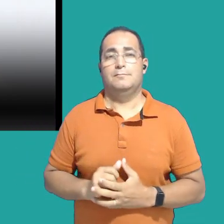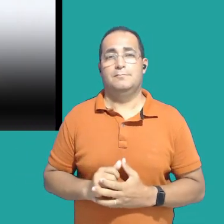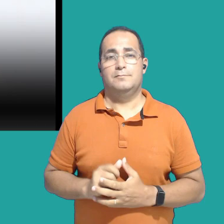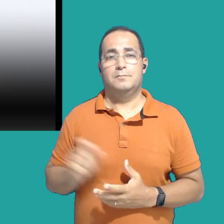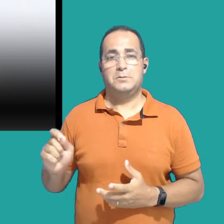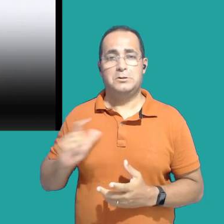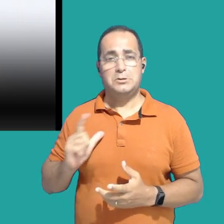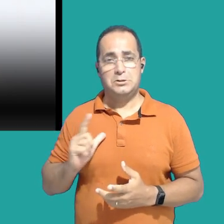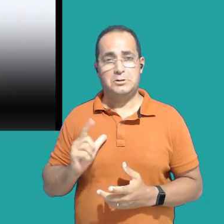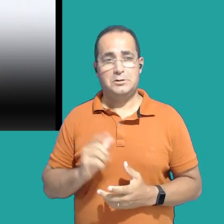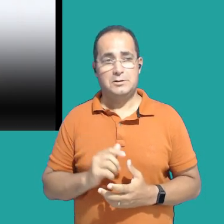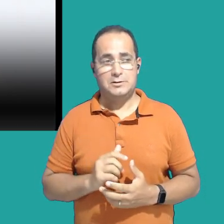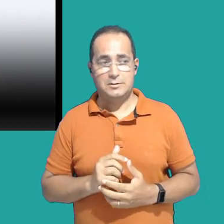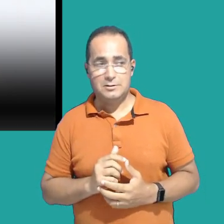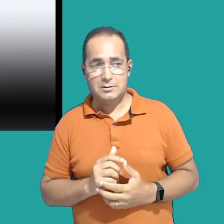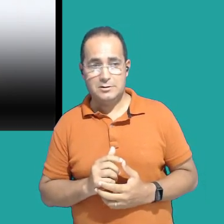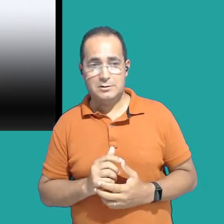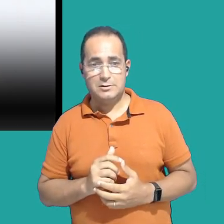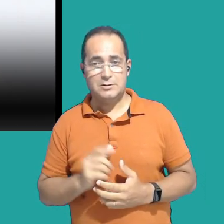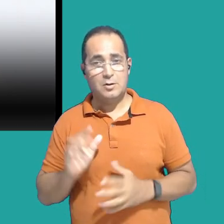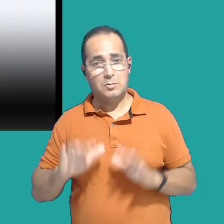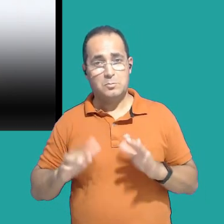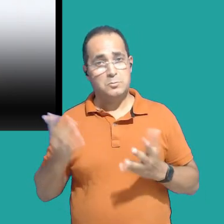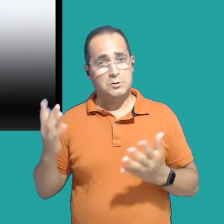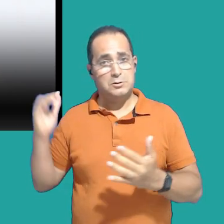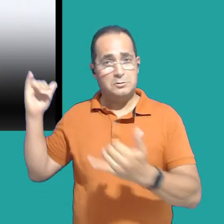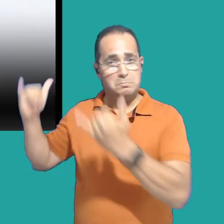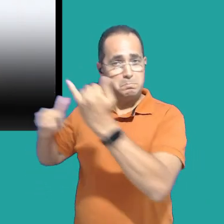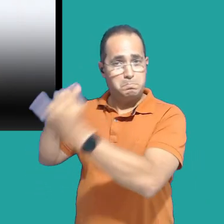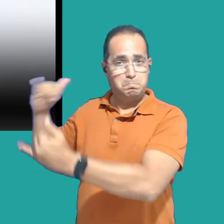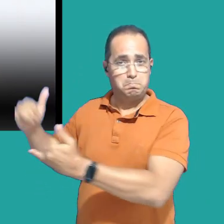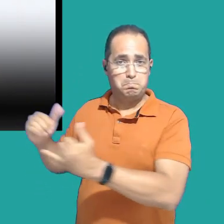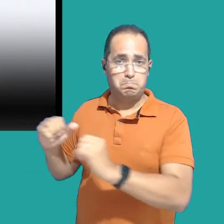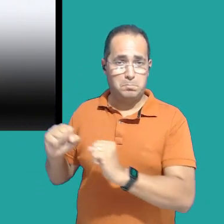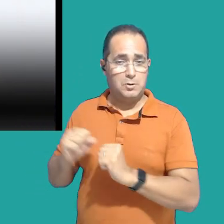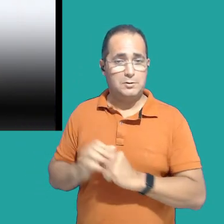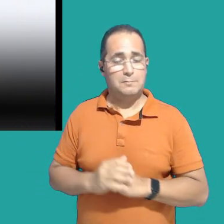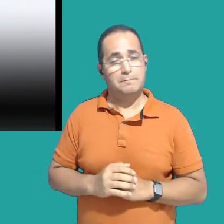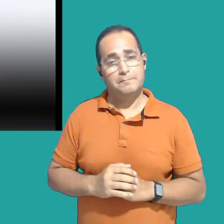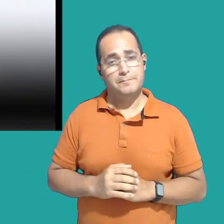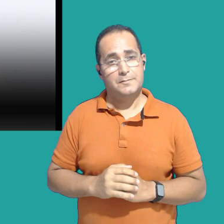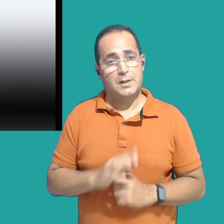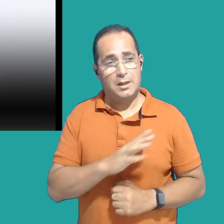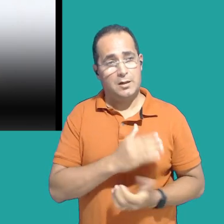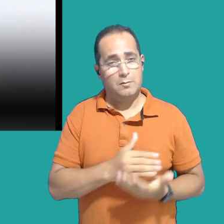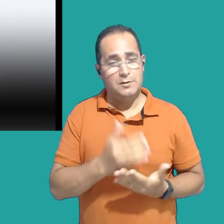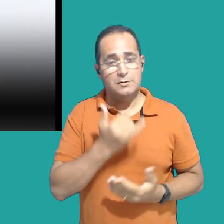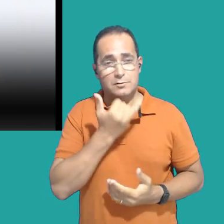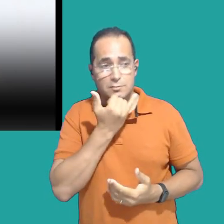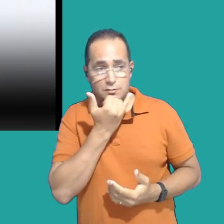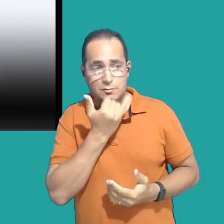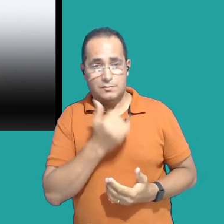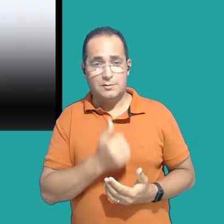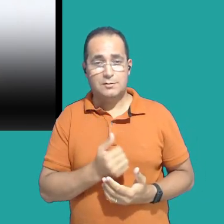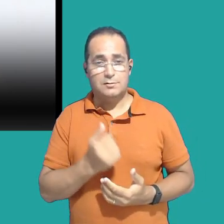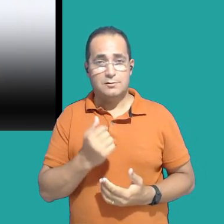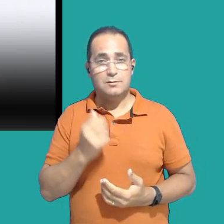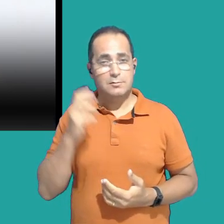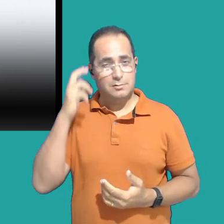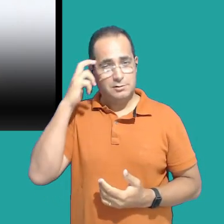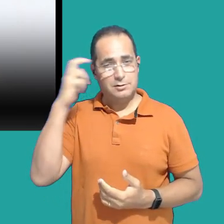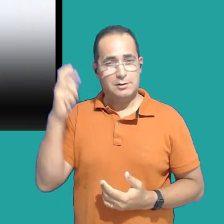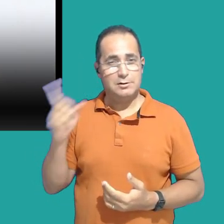que estava acontecendo isso, acho que ela tinha ouvido alguma coisa, e aí ela começou a dar desculpa. Eu